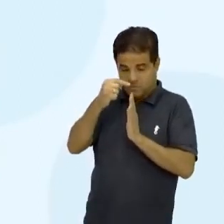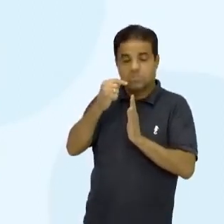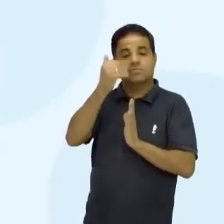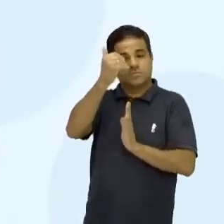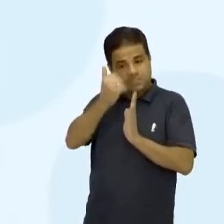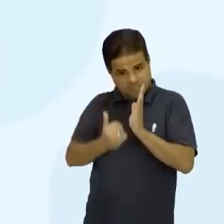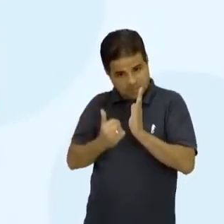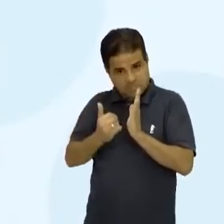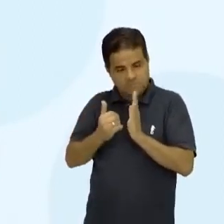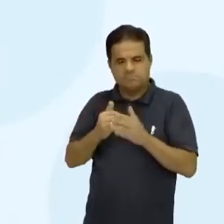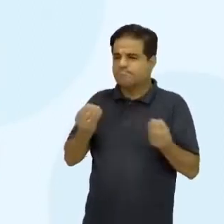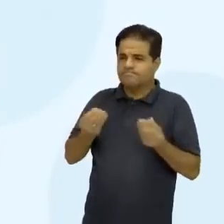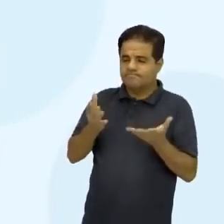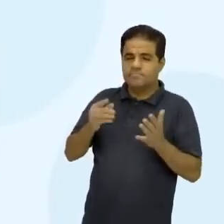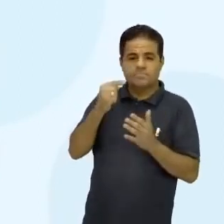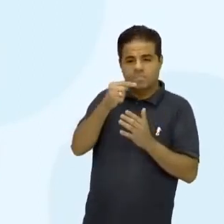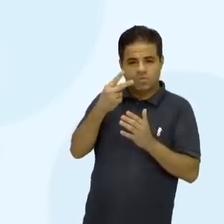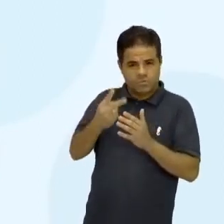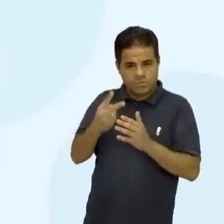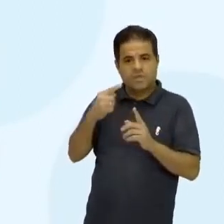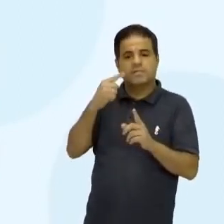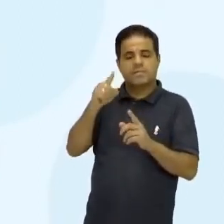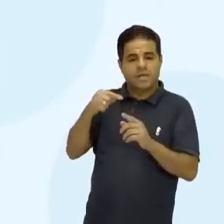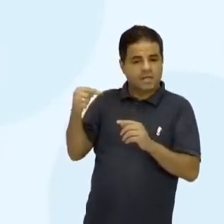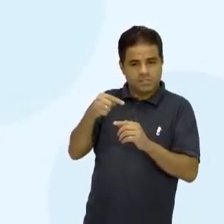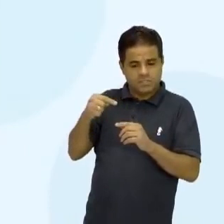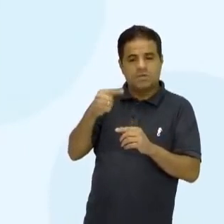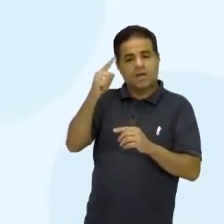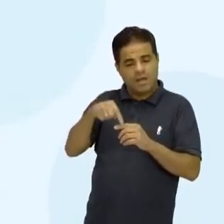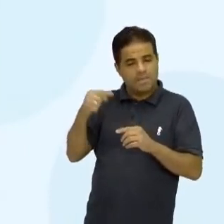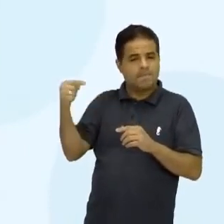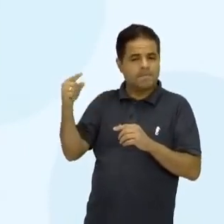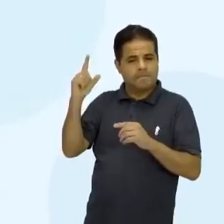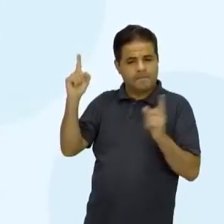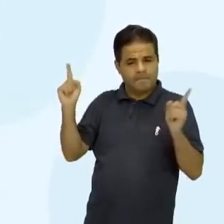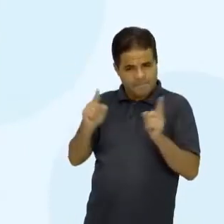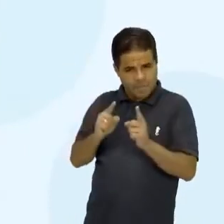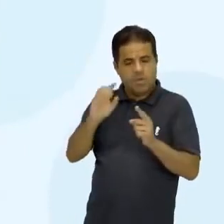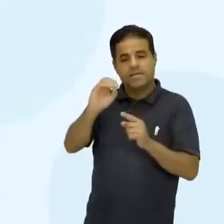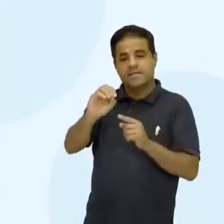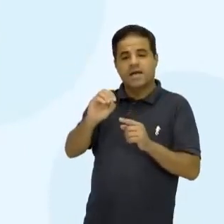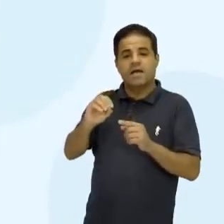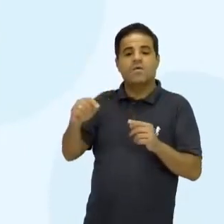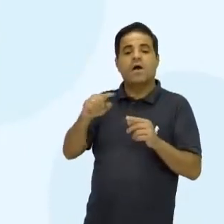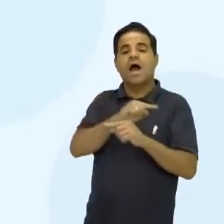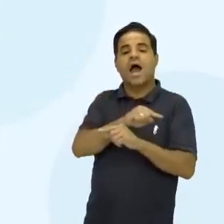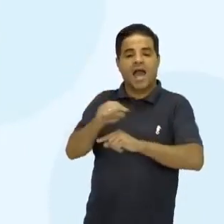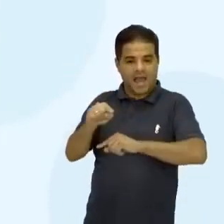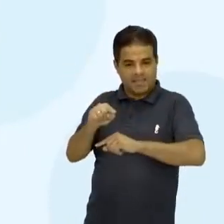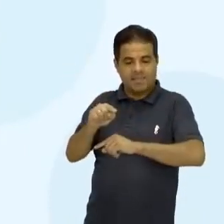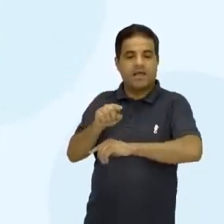é decrescente. Como menos 2 é negativo, é menor do que zero, a nossa reta ela é